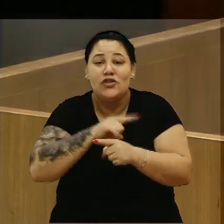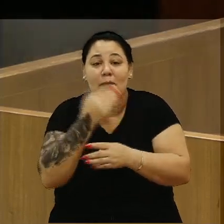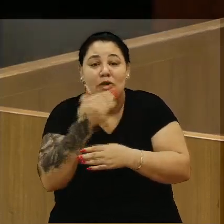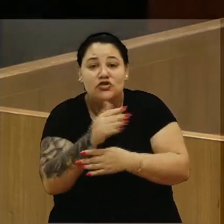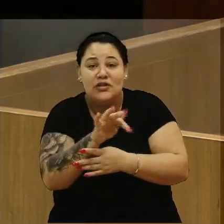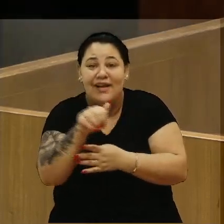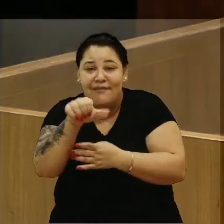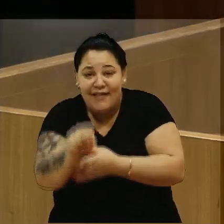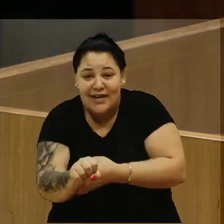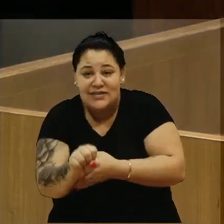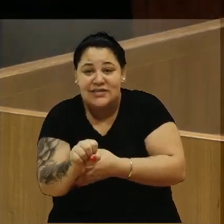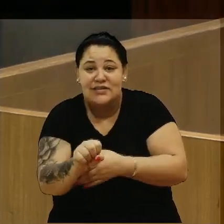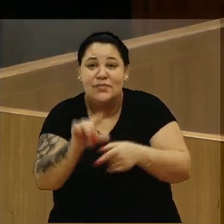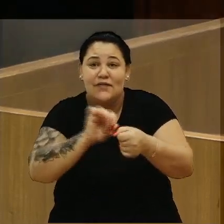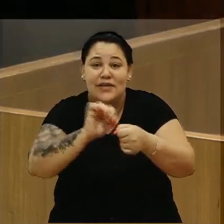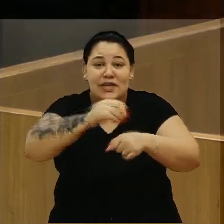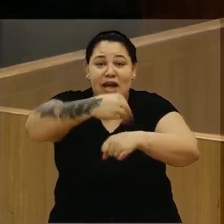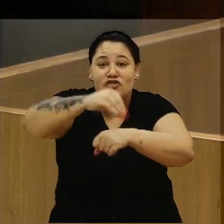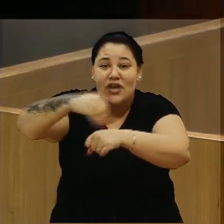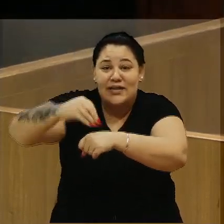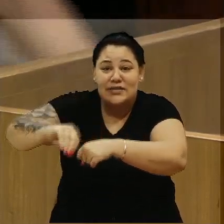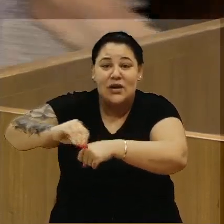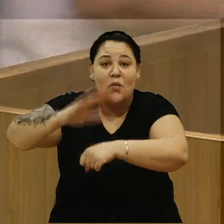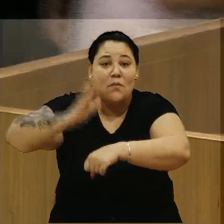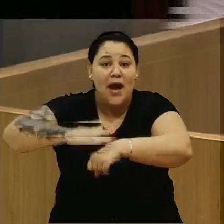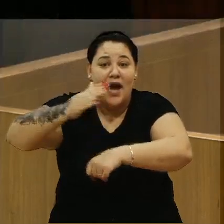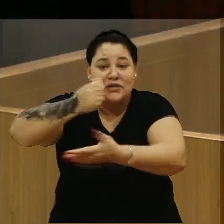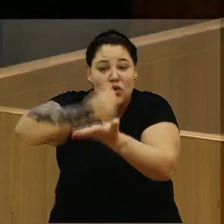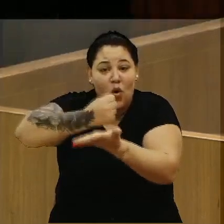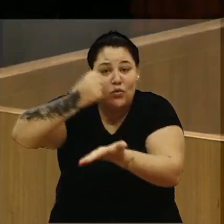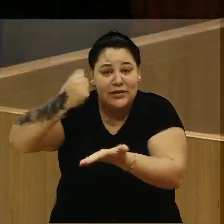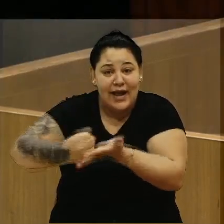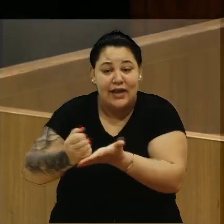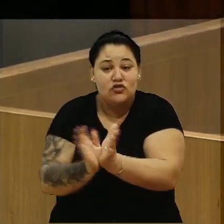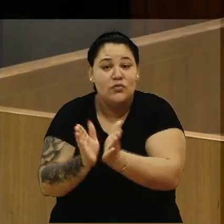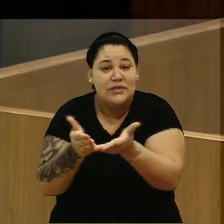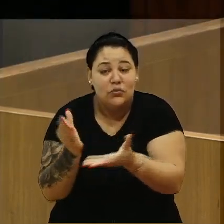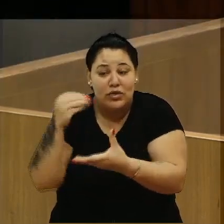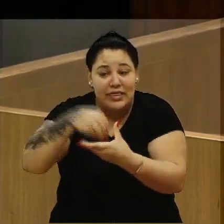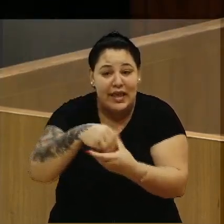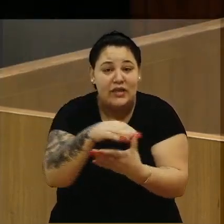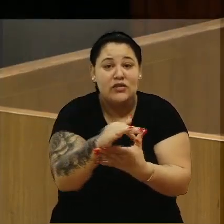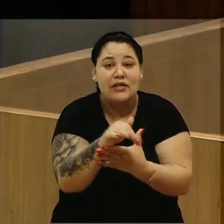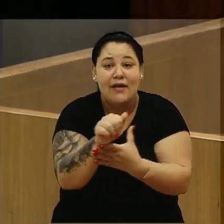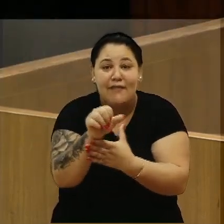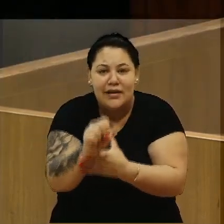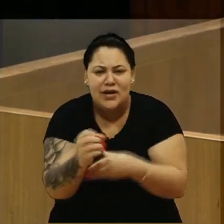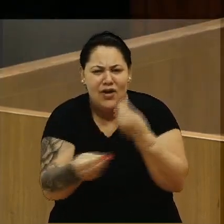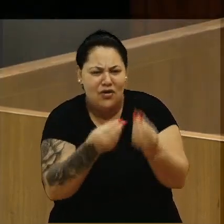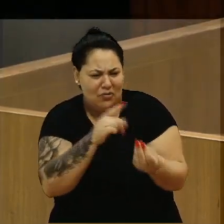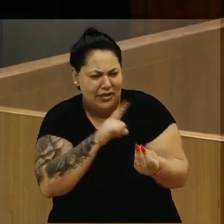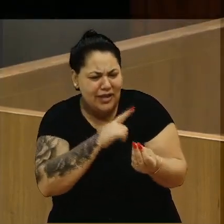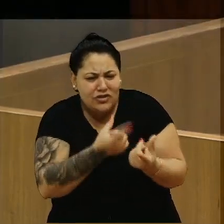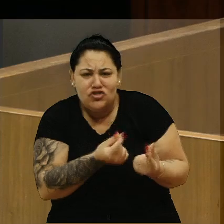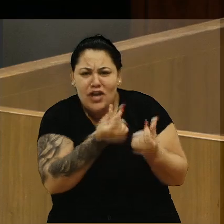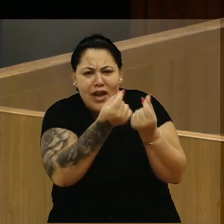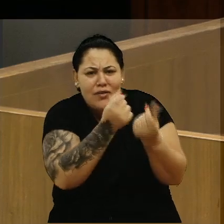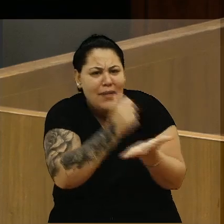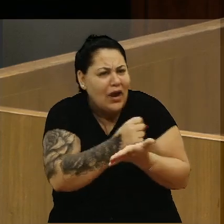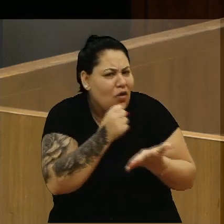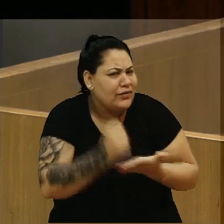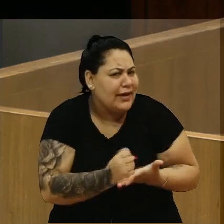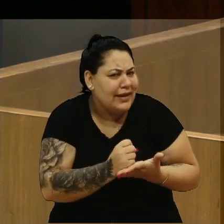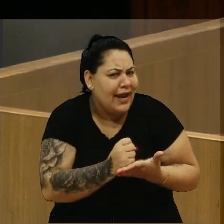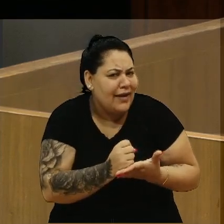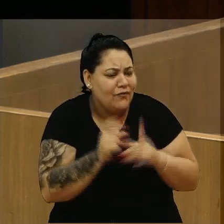para indicação de mais cargos de comissão na FAS. Como que tem dinheiro para cargos de comissão, vereadora Daiane, não tem